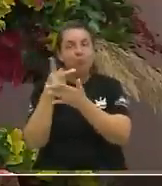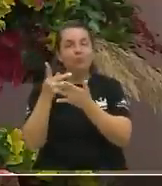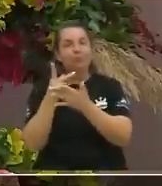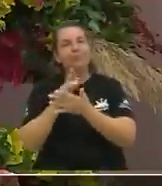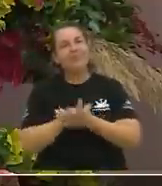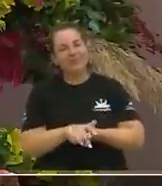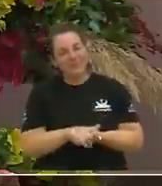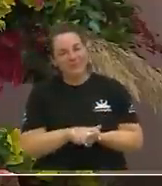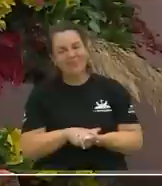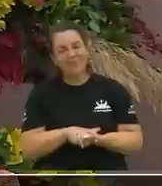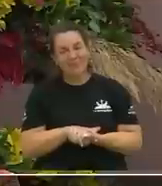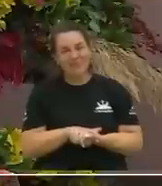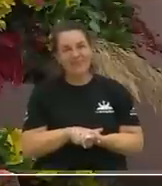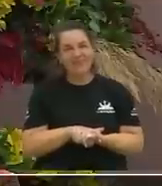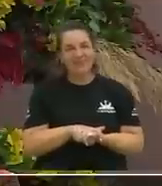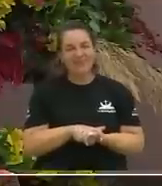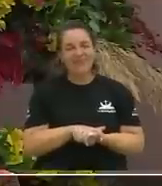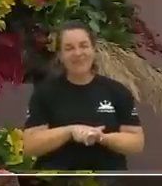fortaleça-me.